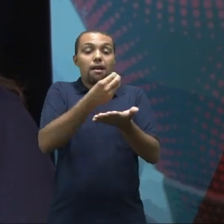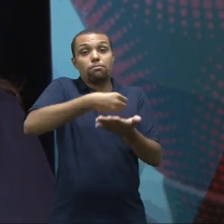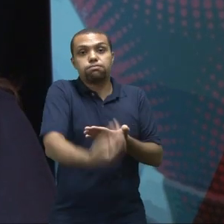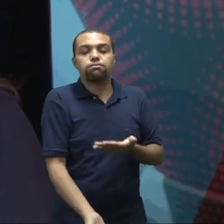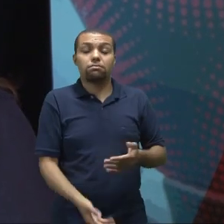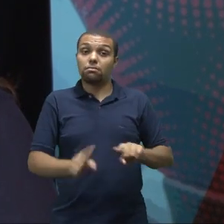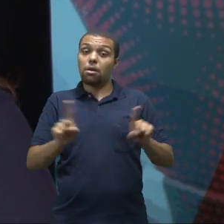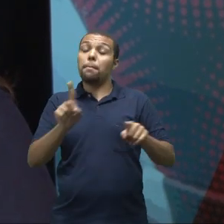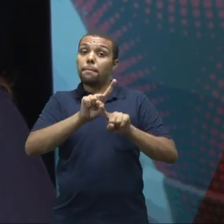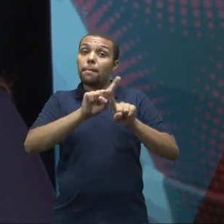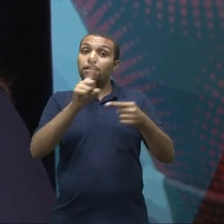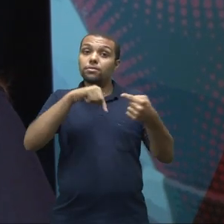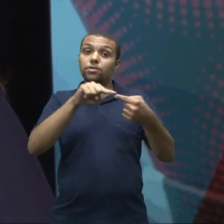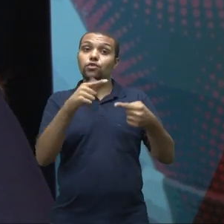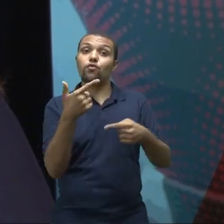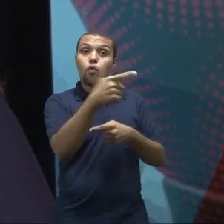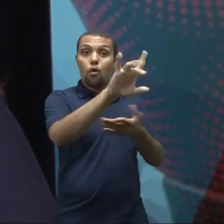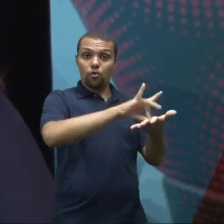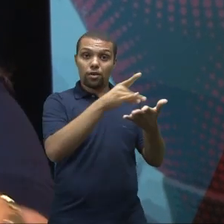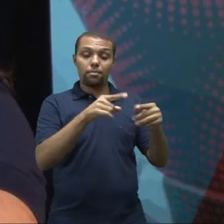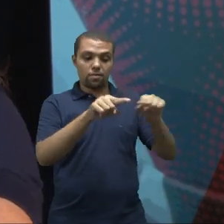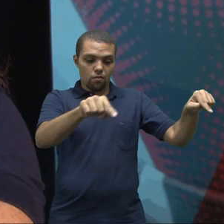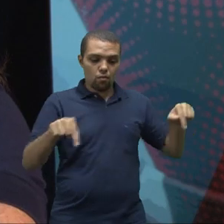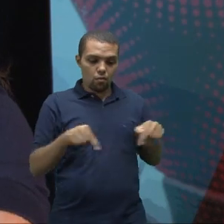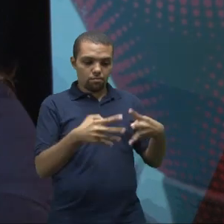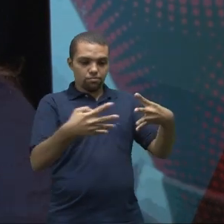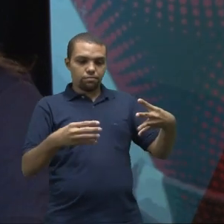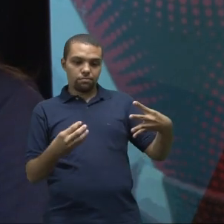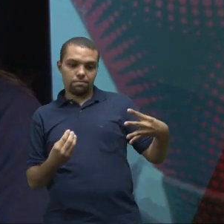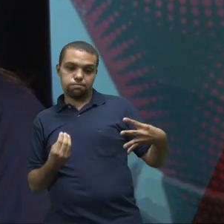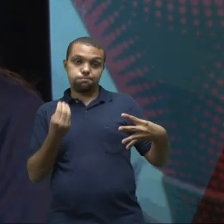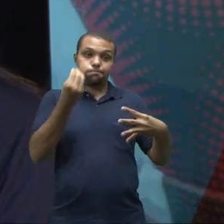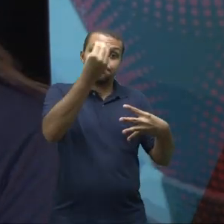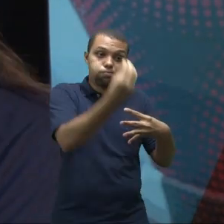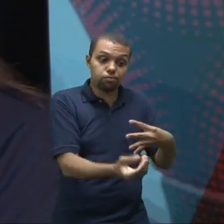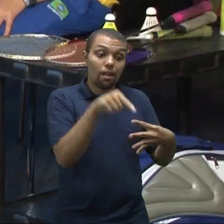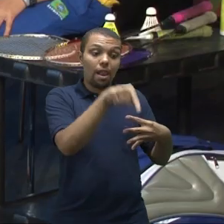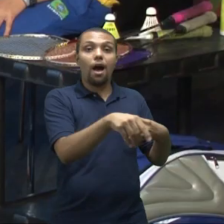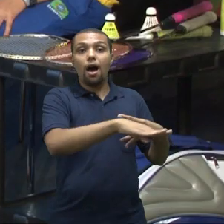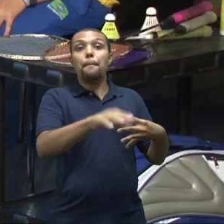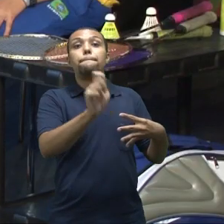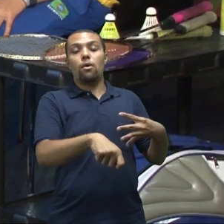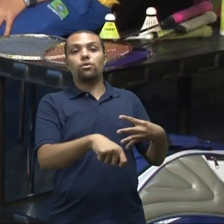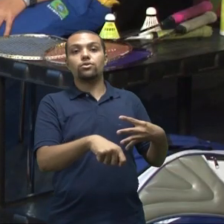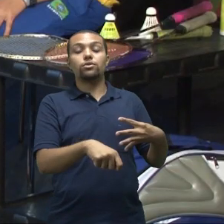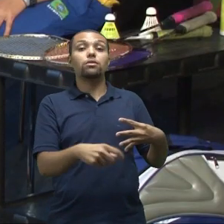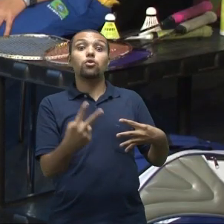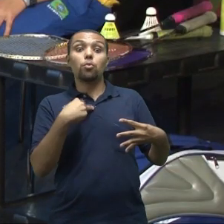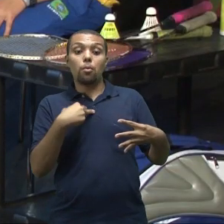Uhum. Mas, na verdade, o objetivo é deixar a peteca cair no campo do adversário. Sim. Né? Então, devolver a